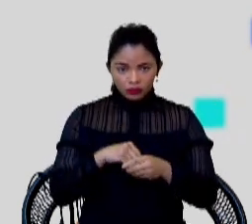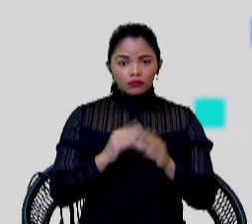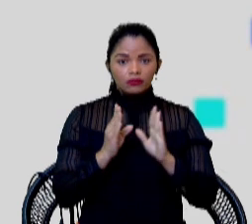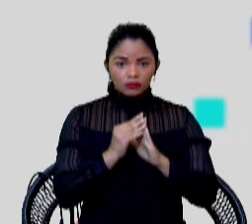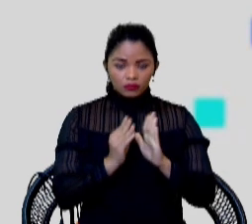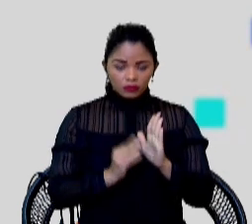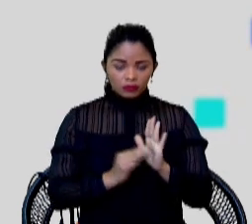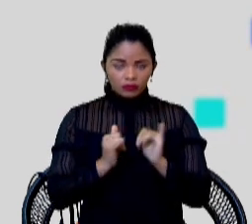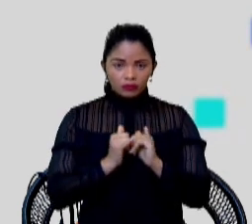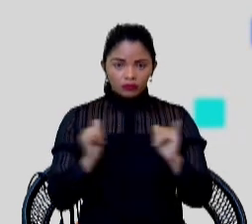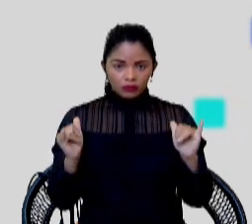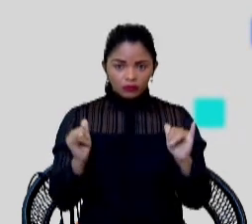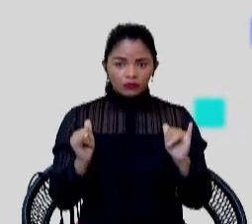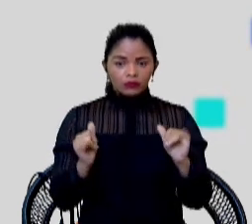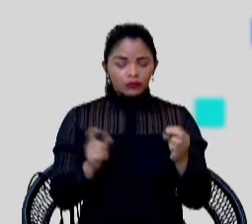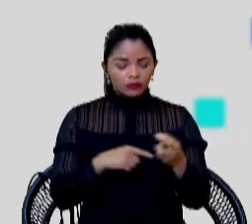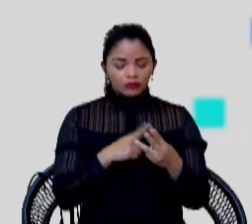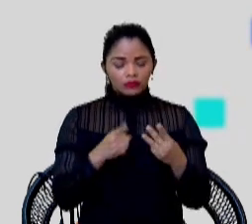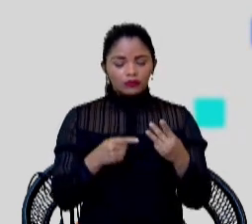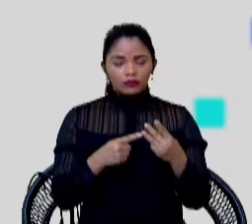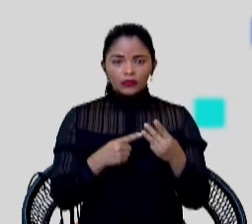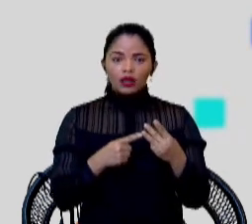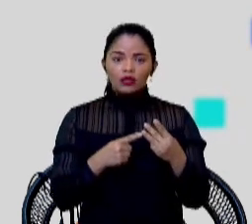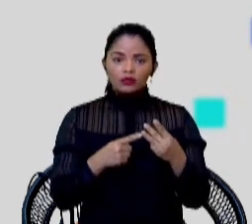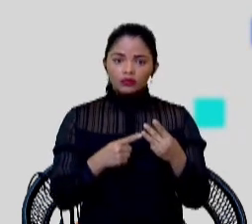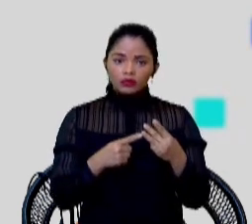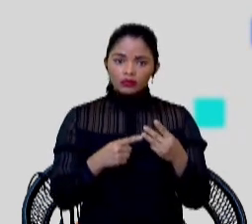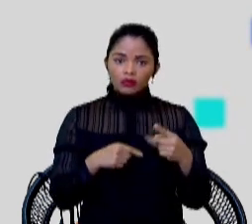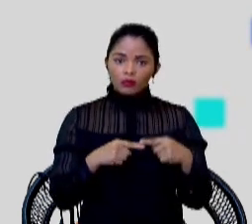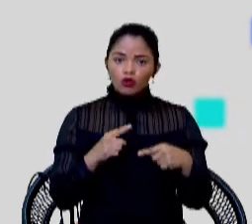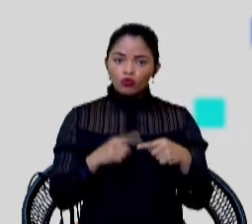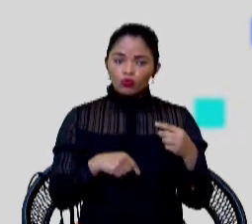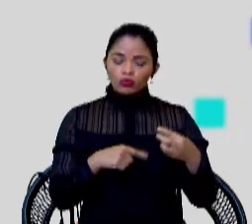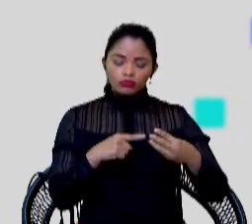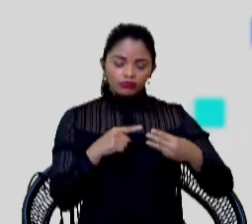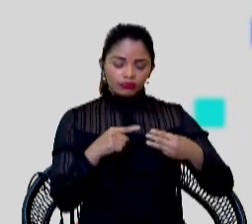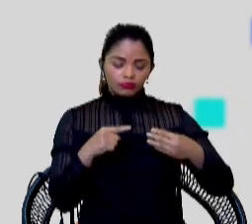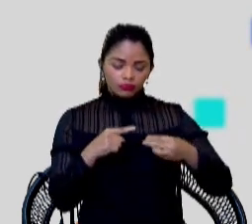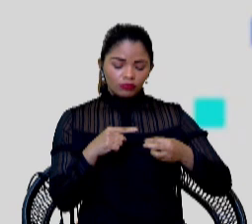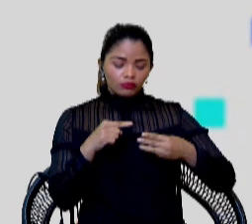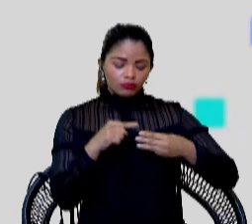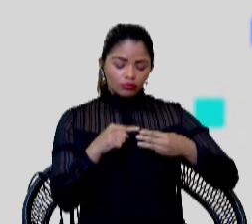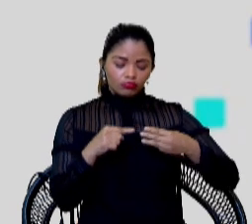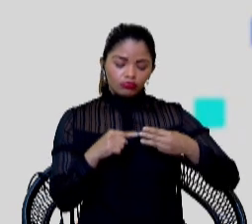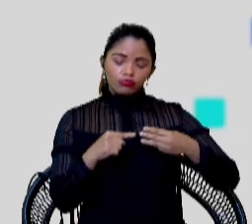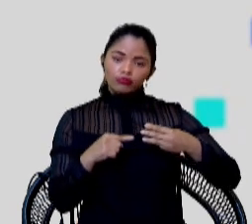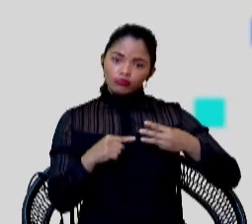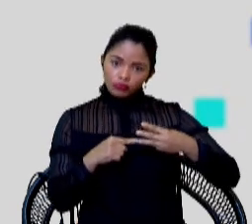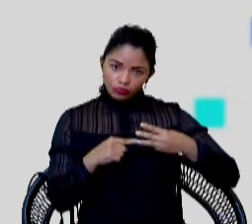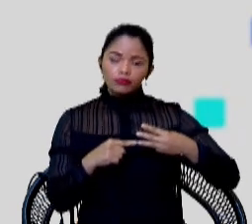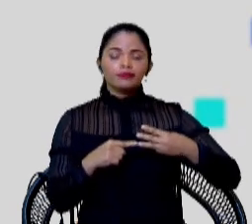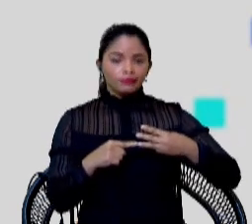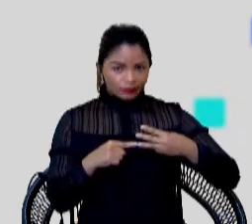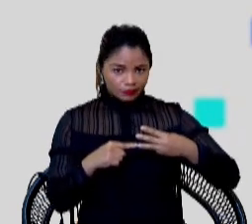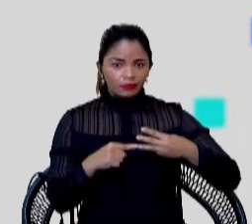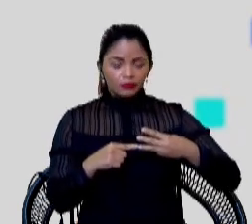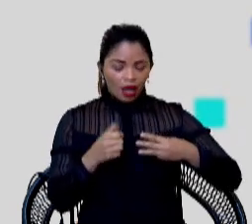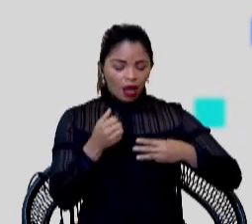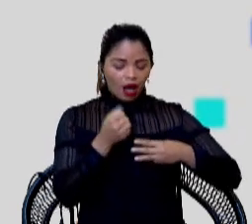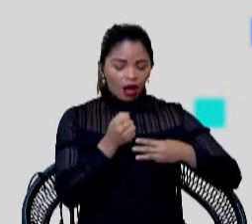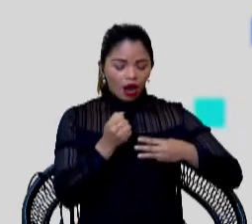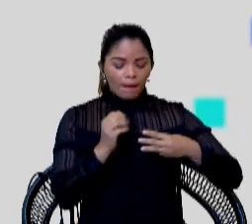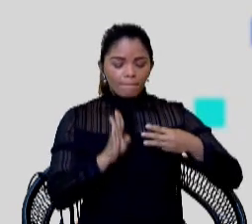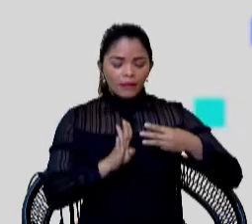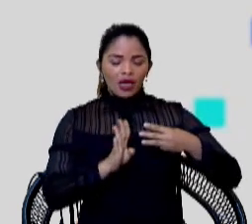de anúncios três tipos de produto, né? Então, eu tenho três produtos ali. Eu tenho produto A, produto B, produto C que eu